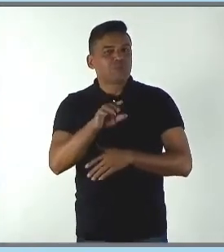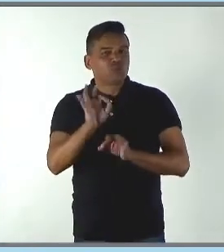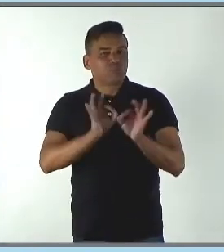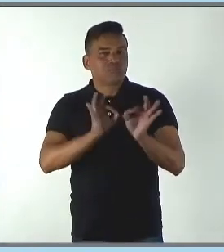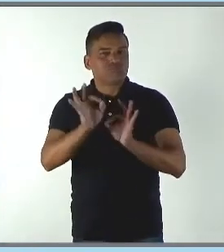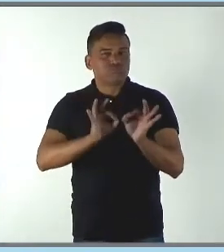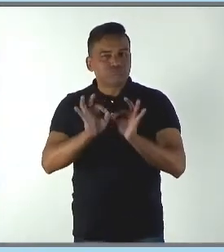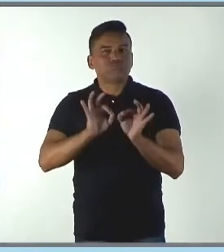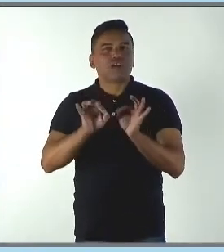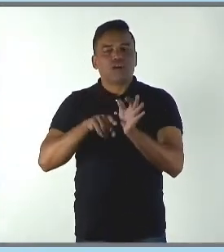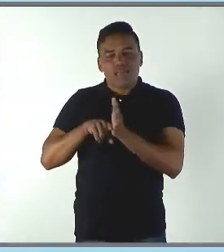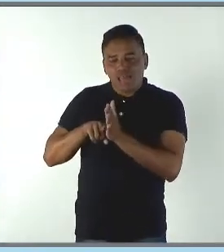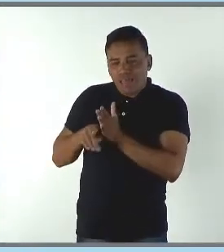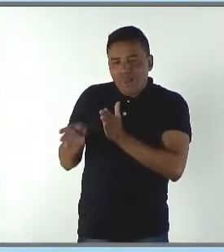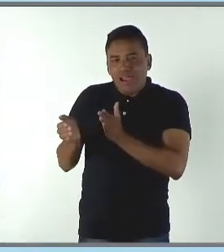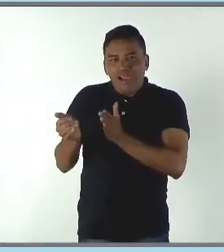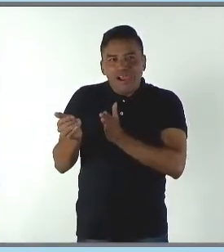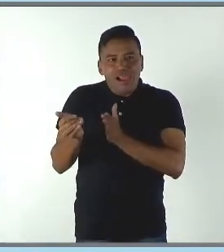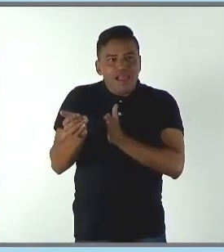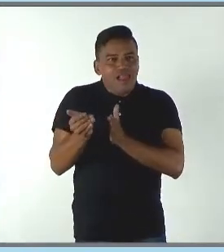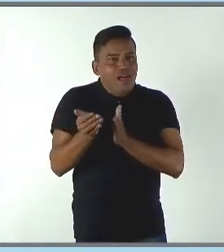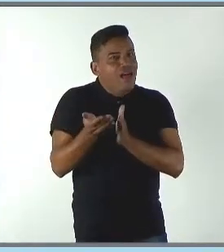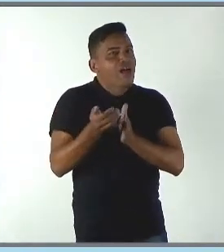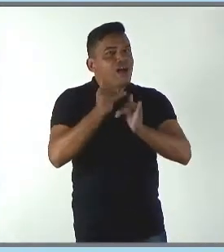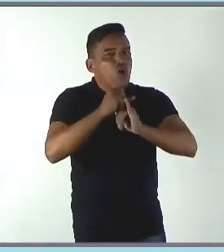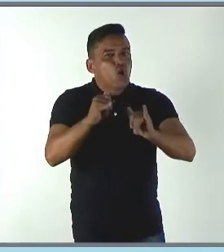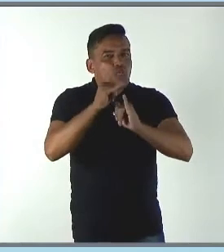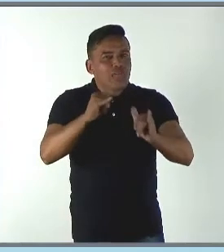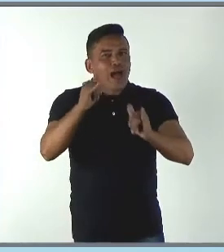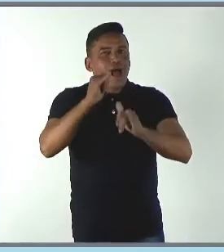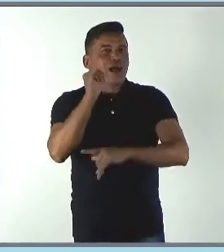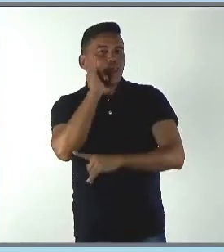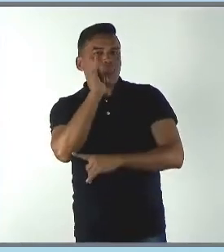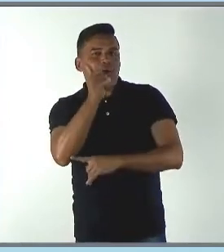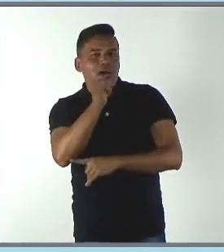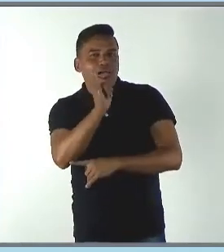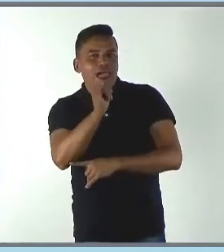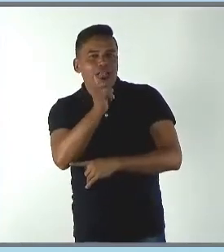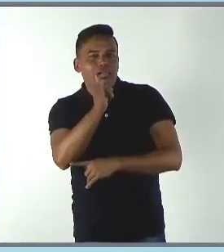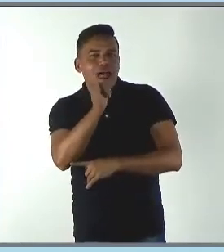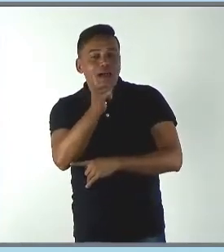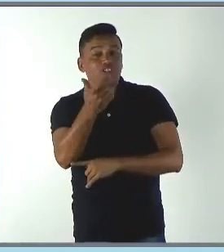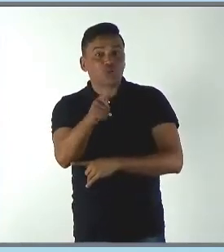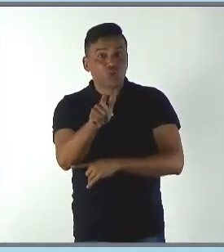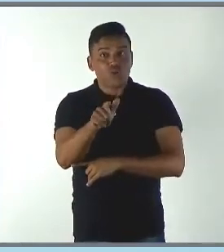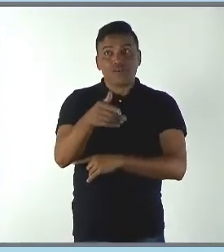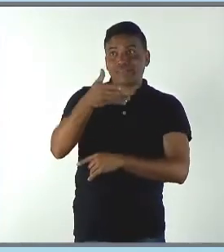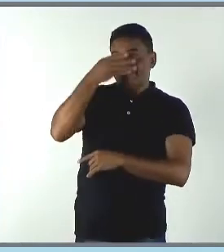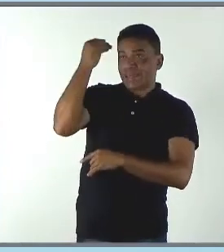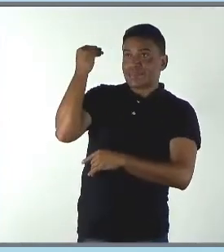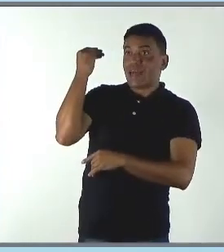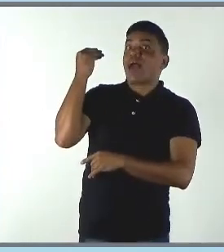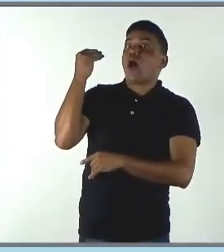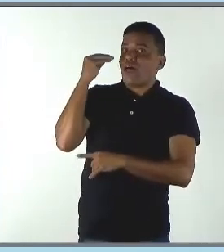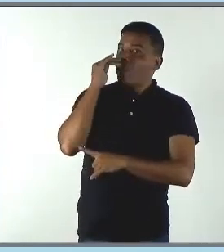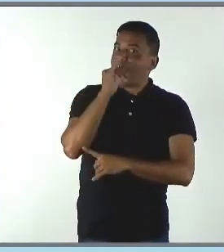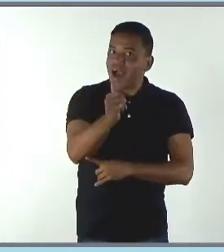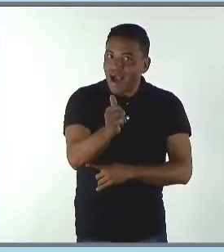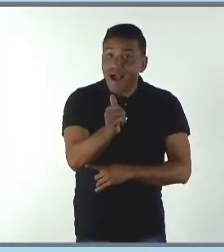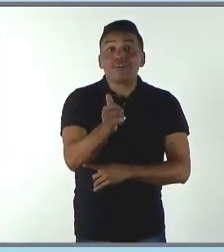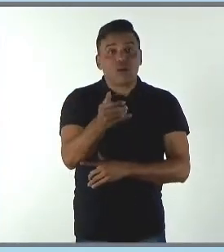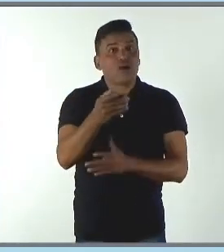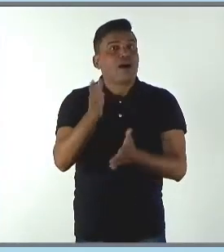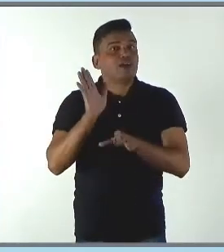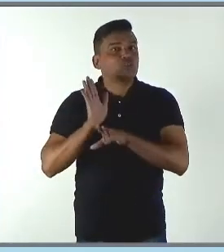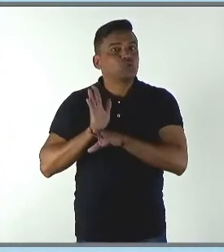coletar e contar e narrar de novo e narrar o que não tinha sido narrado, né, Edmilson? Tem ajudado a